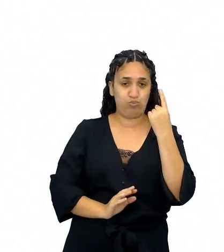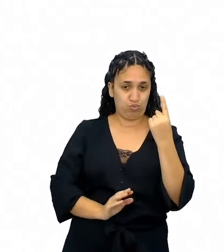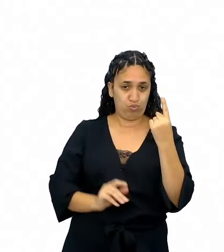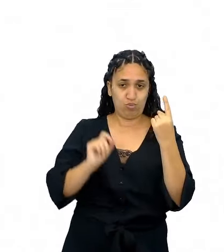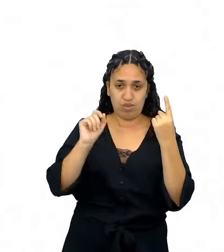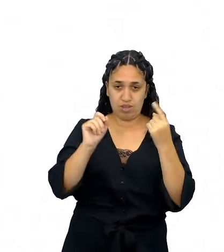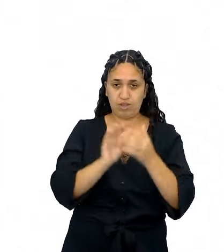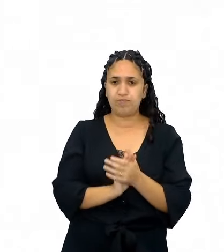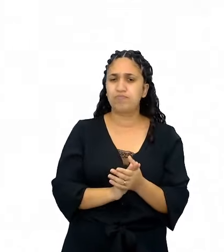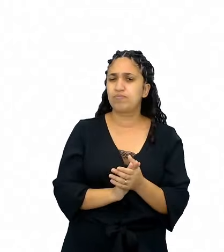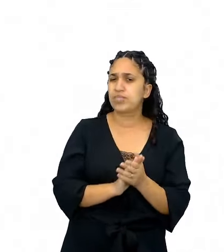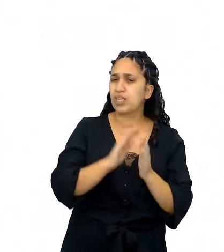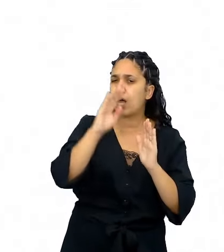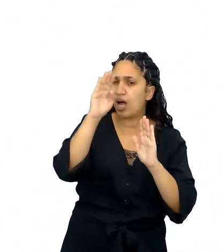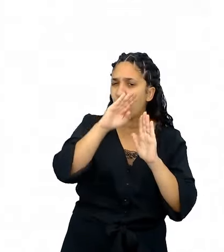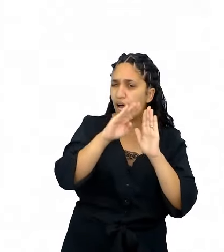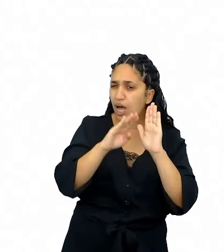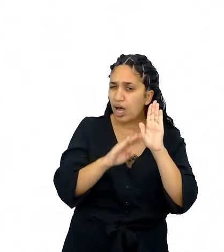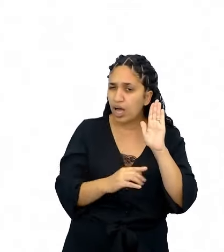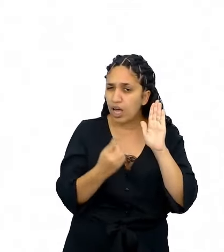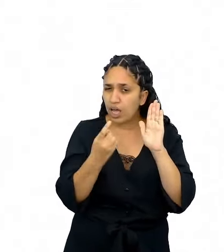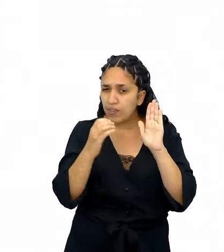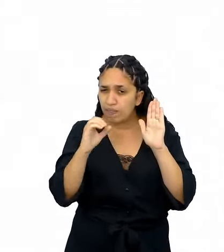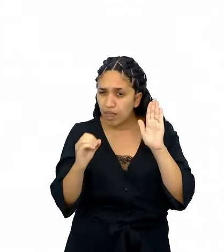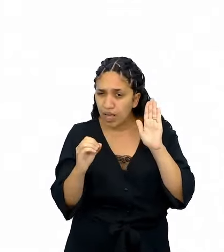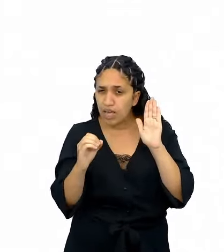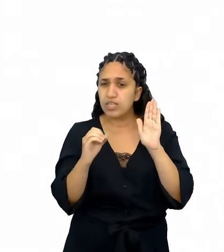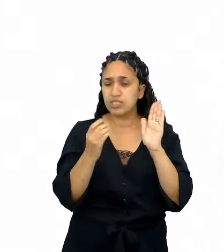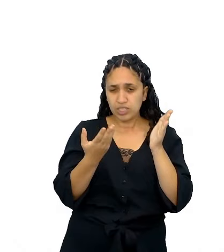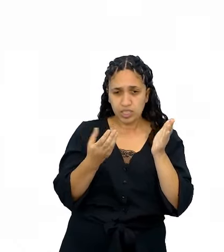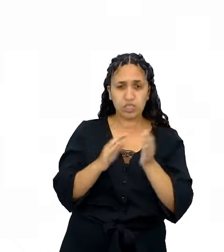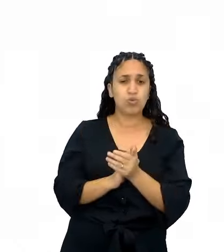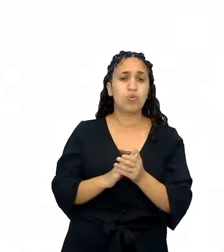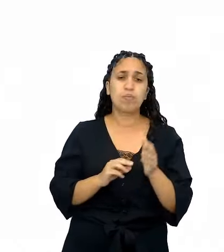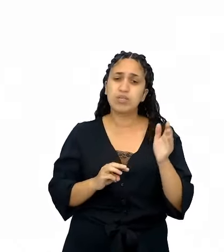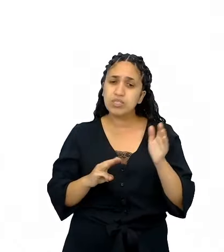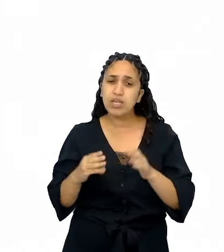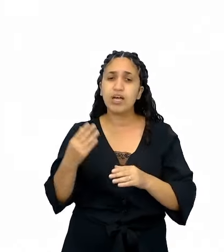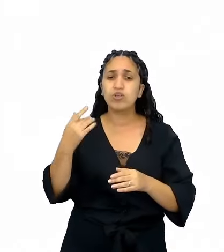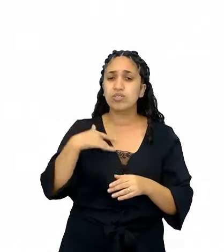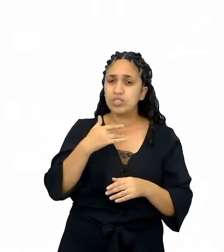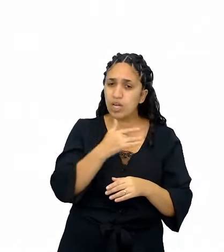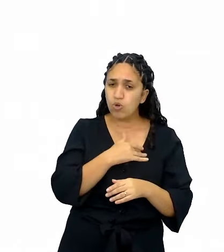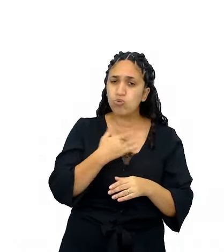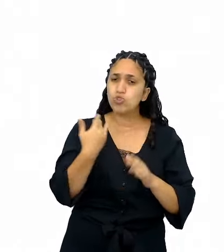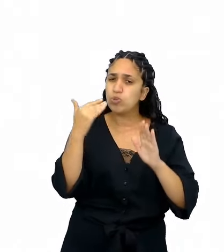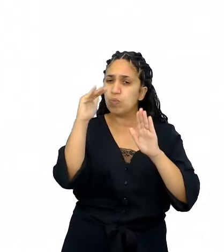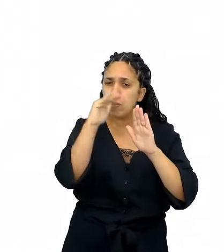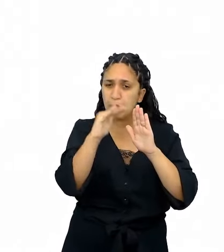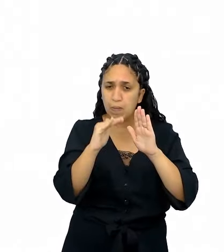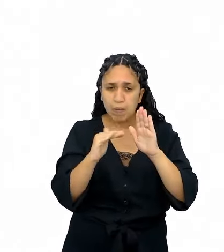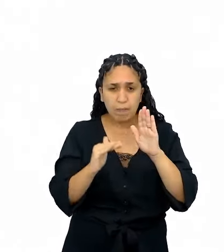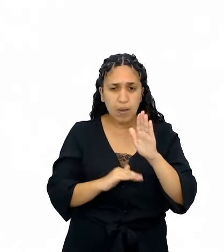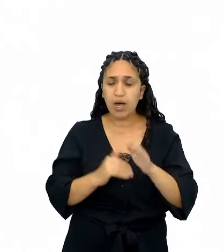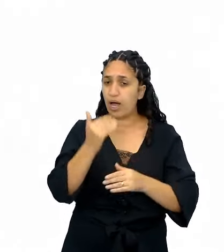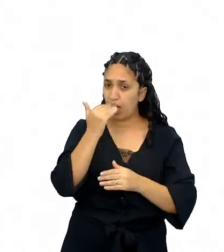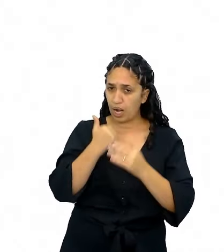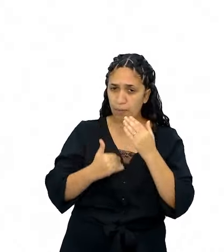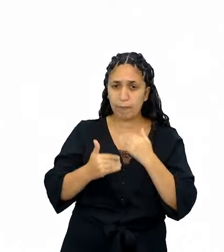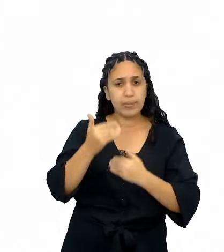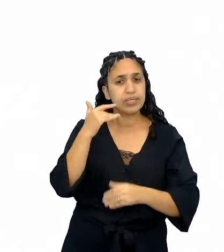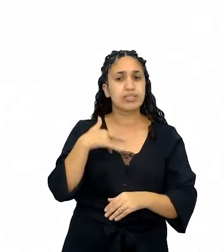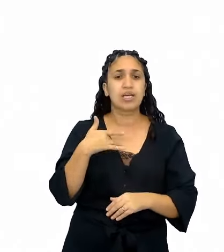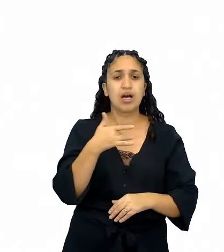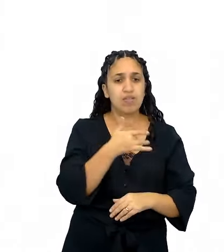estabeleceu para uma alimentação saudável, reunir-se em grupo de 4 estudantes e escolher uma delas